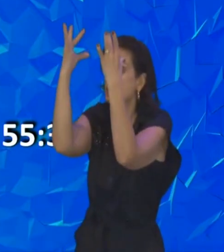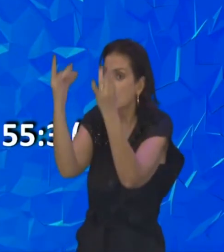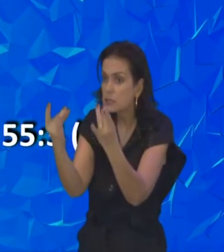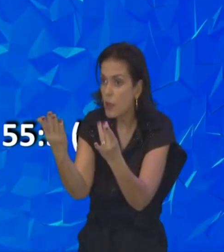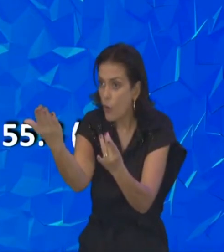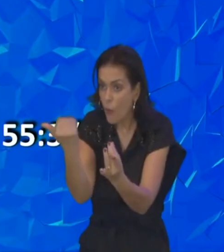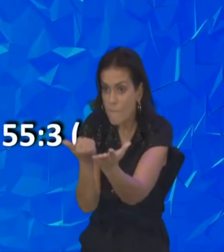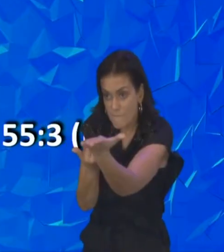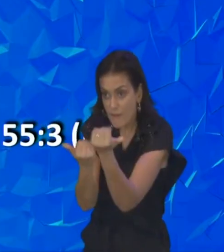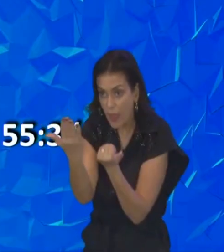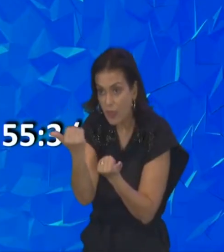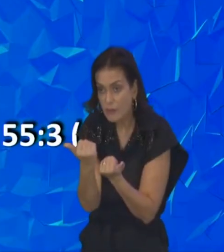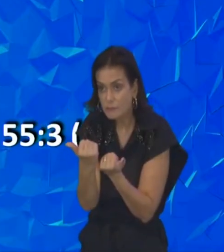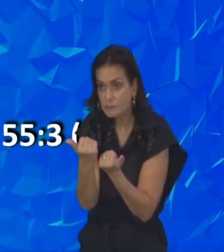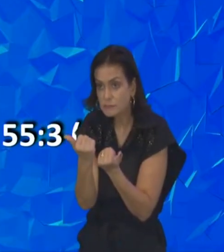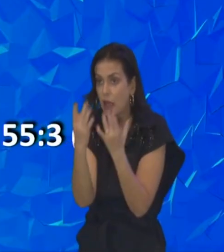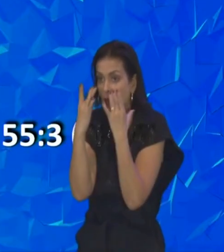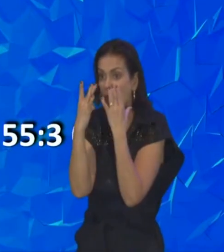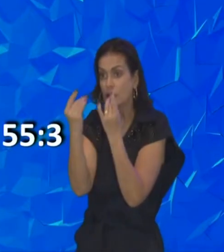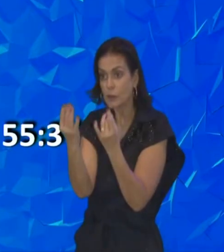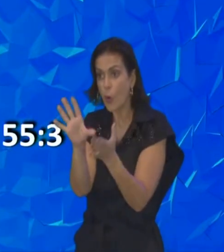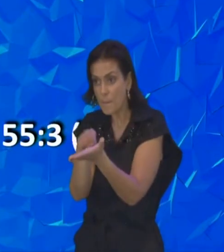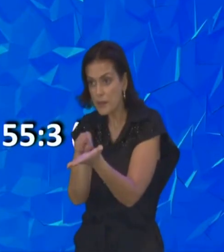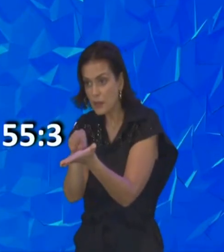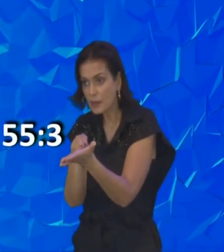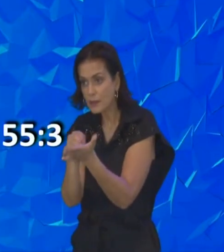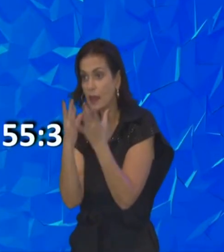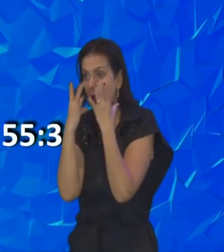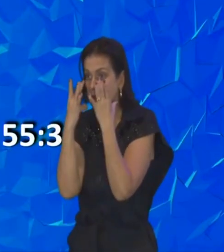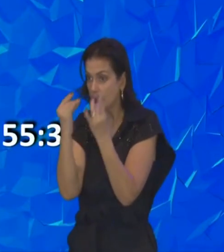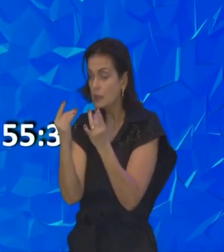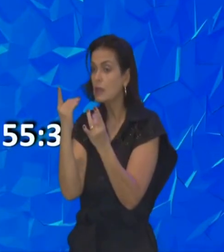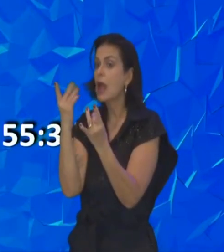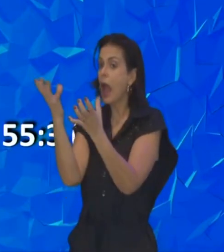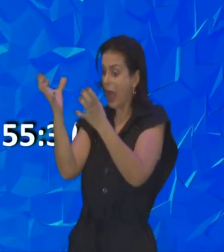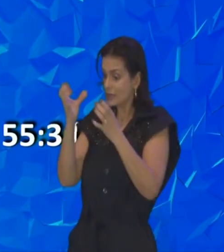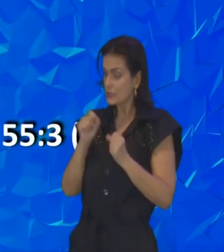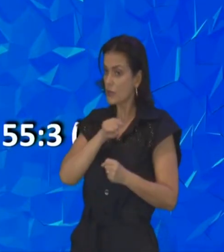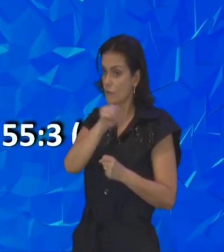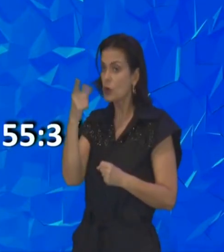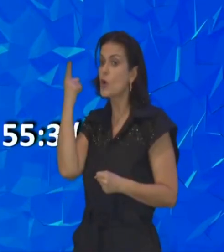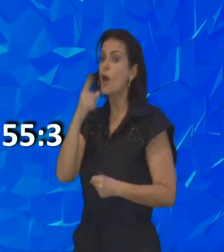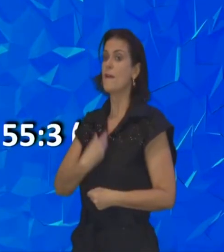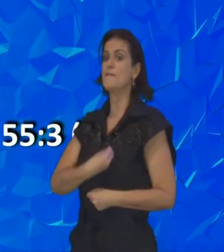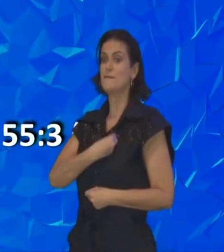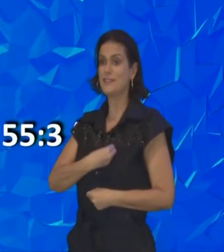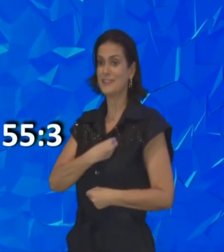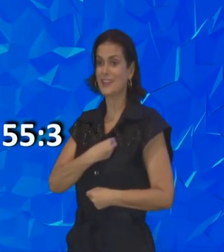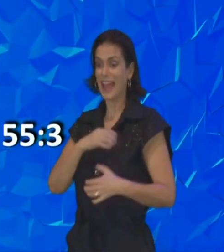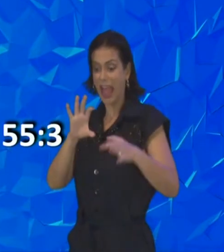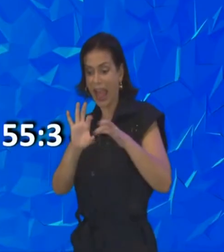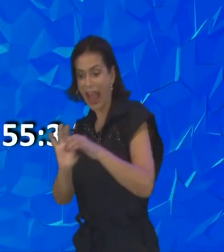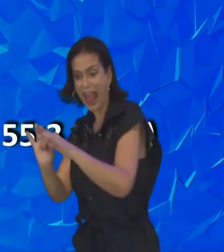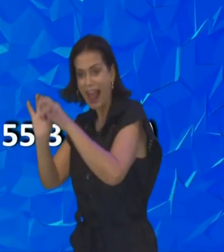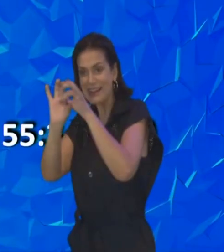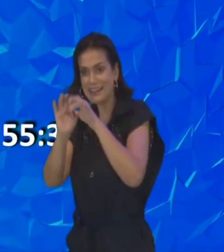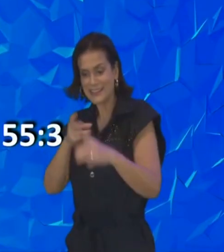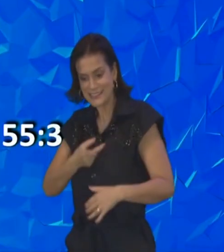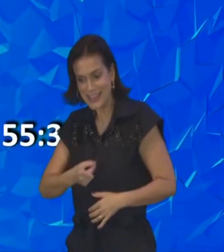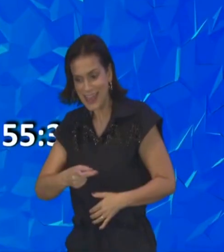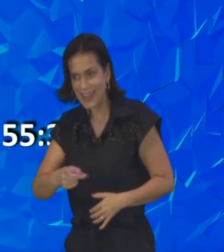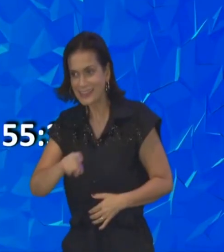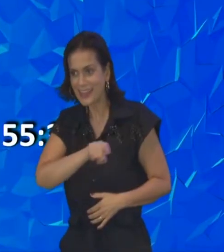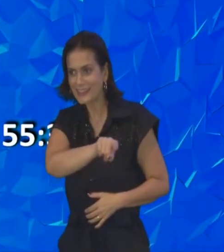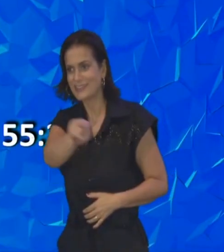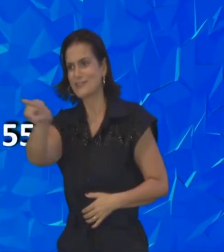mim, escutem e vocês viverão, porque farei uma aliança eterna com